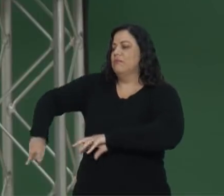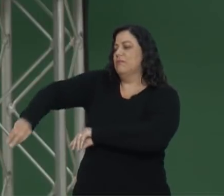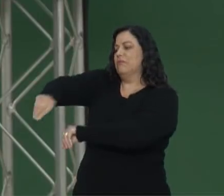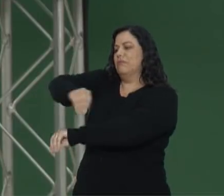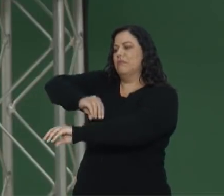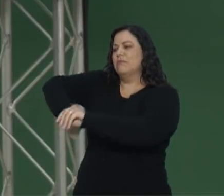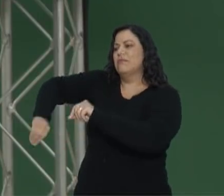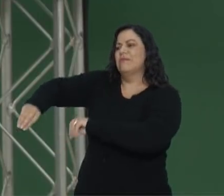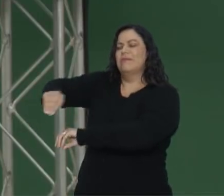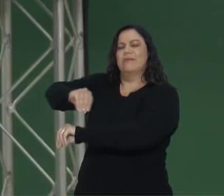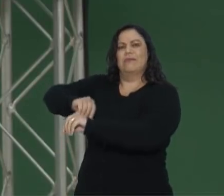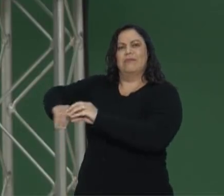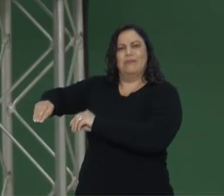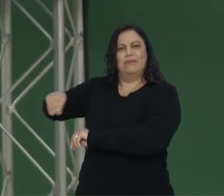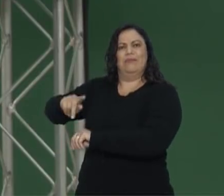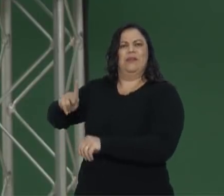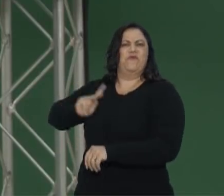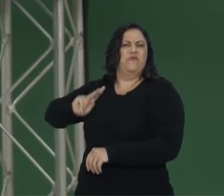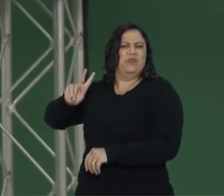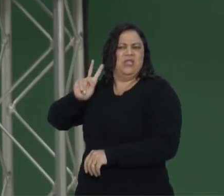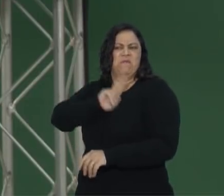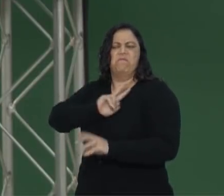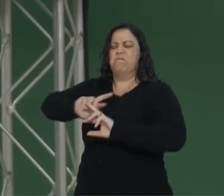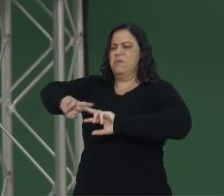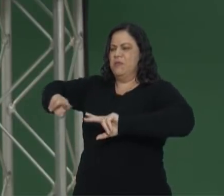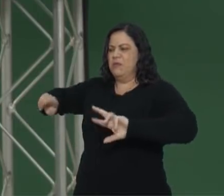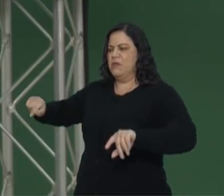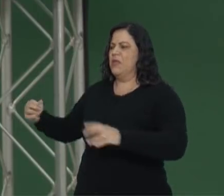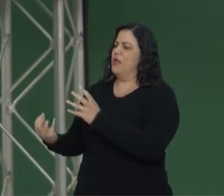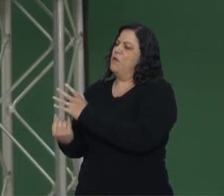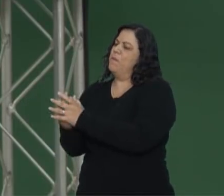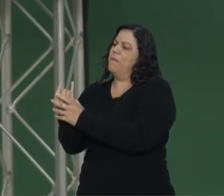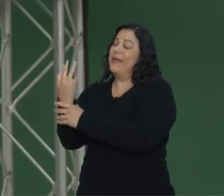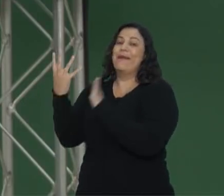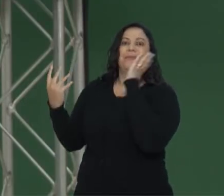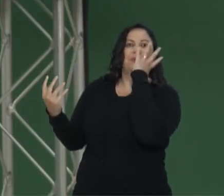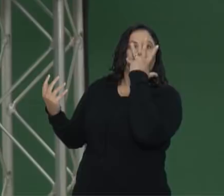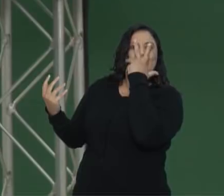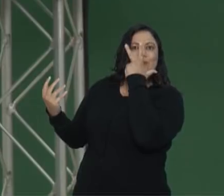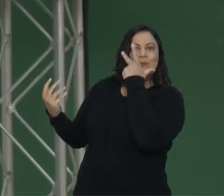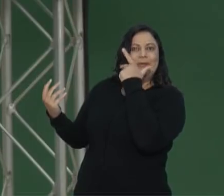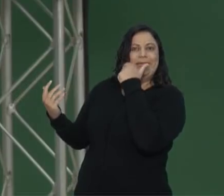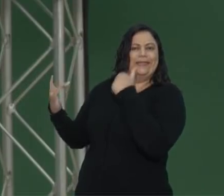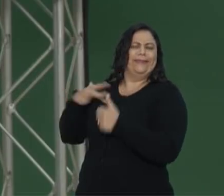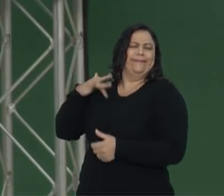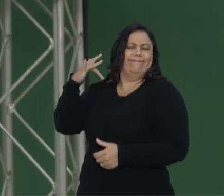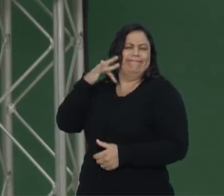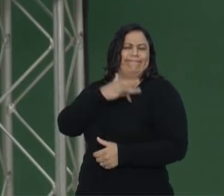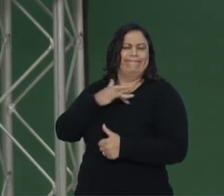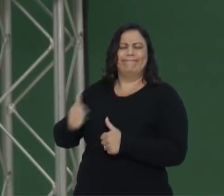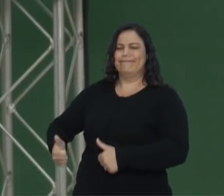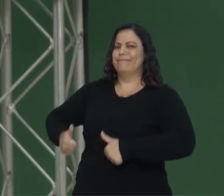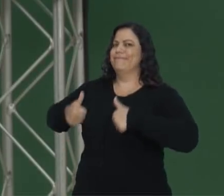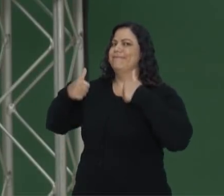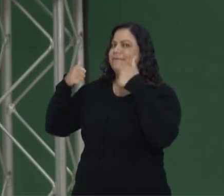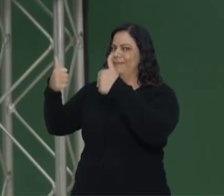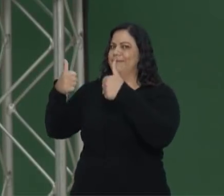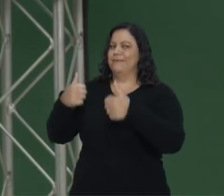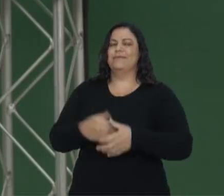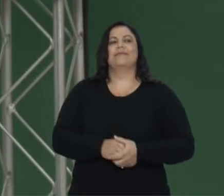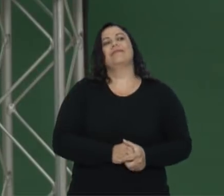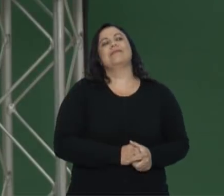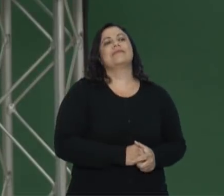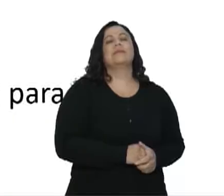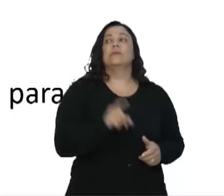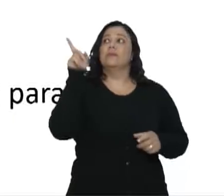mais rico em nutrientes e as plantas vão crescer mais bonitas, mais saudáveis. Baseado neste